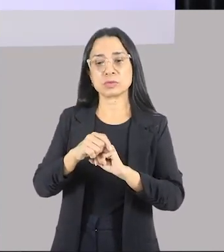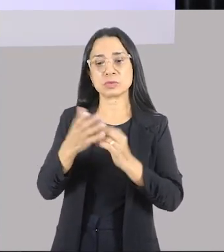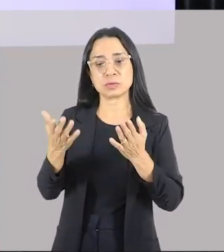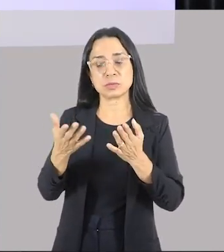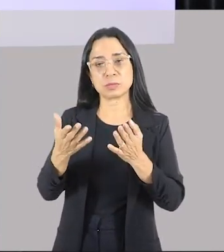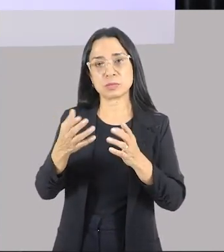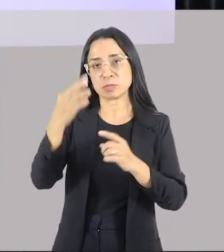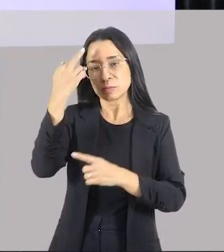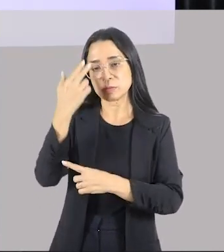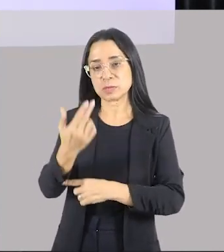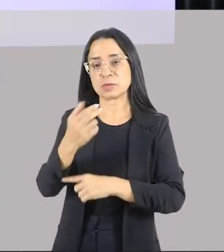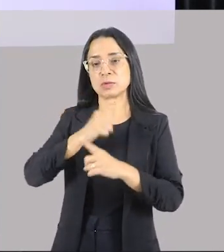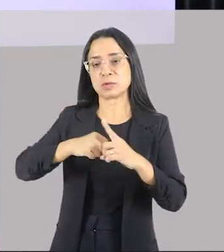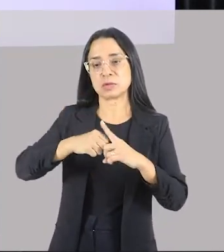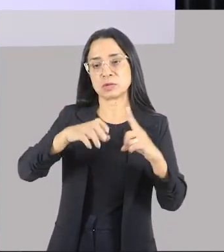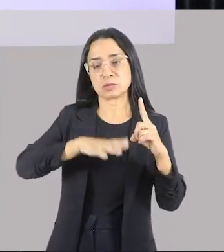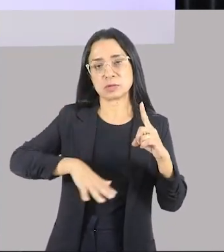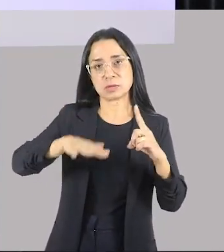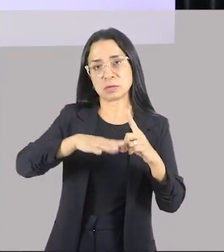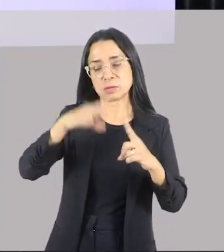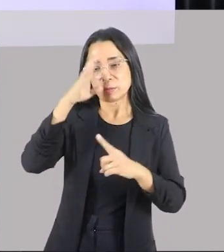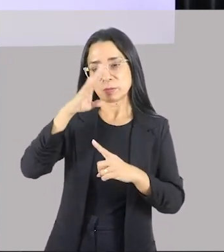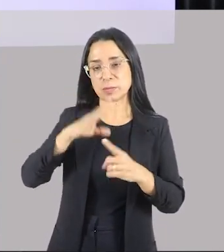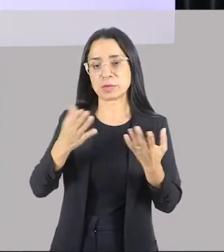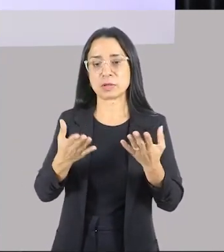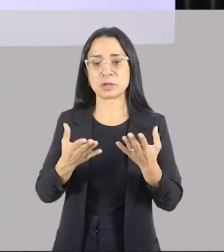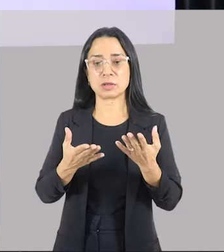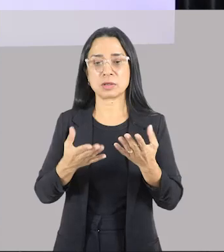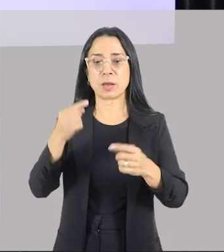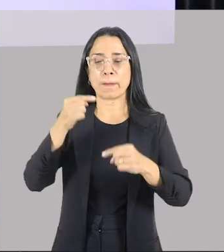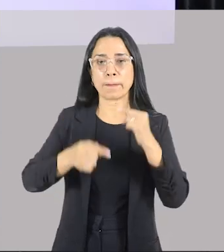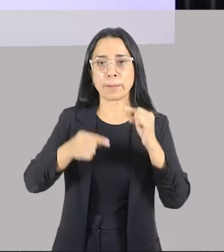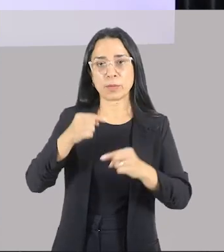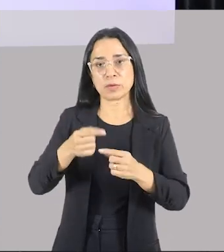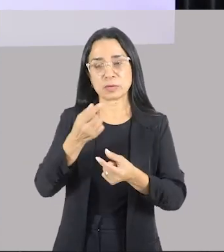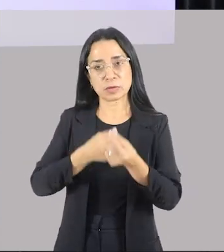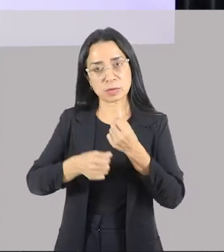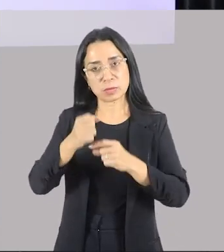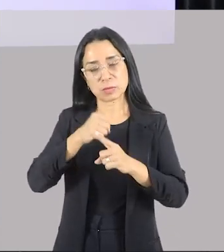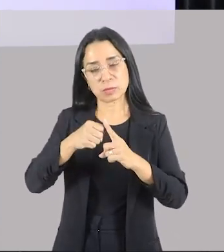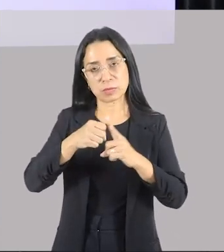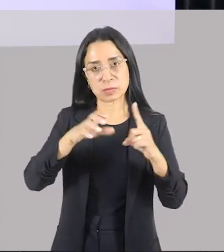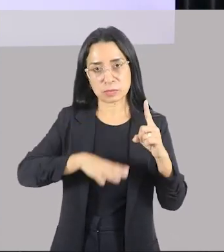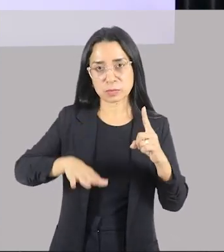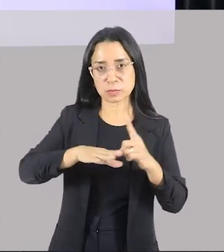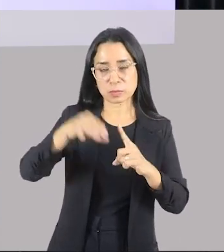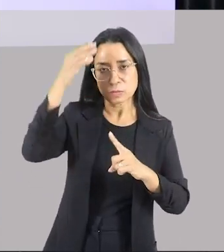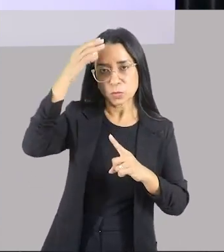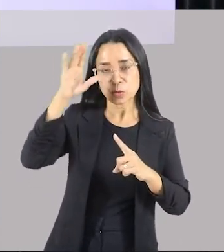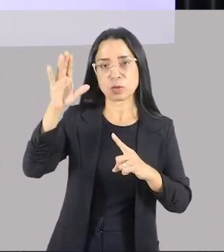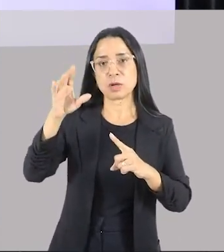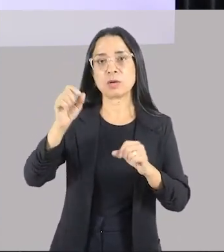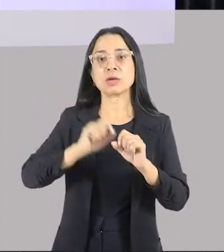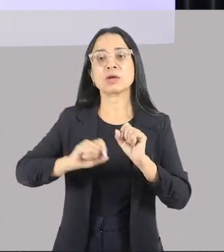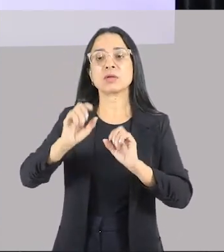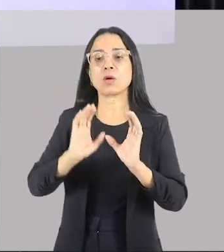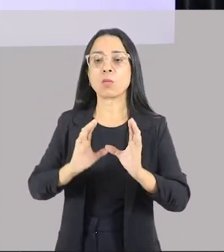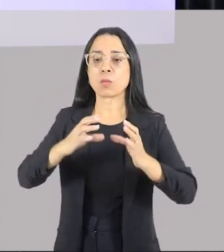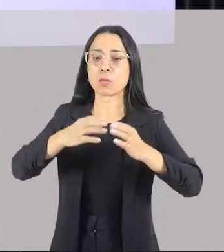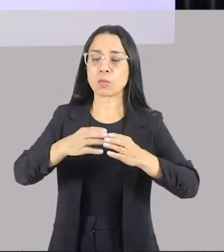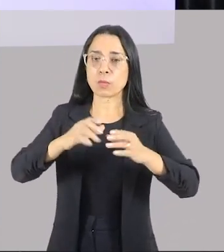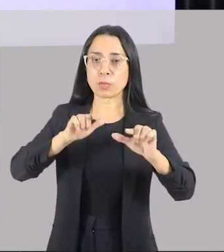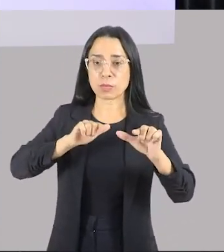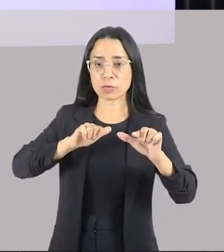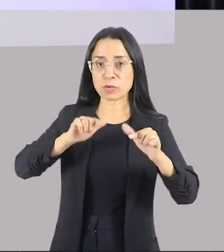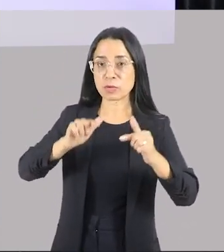brasileira, tanto de forma econômica, mas também de forma política e social, e até mesmo cultural, que é uma classe trabalhadora. Observe,